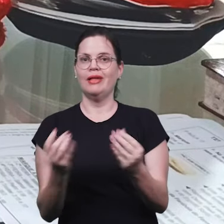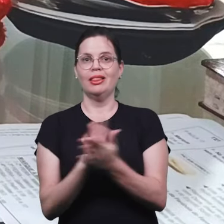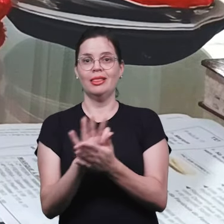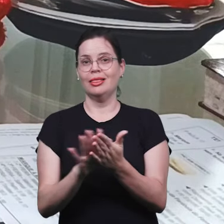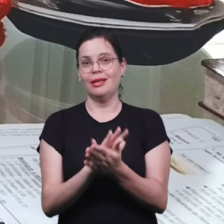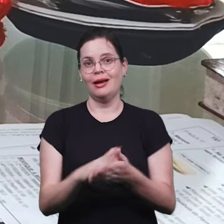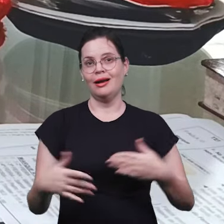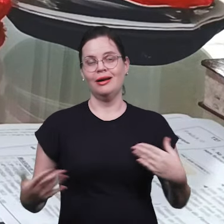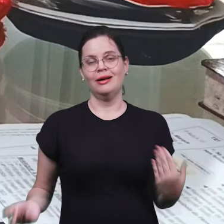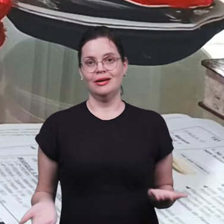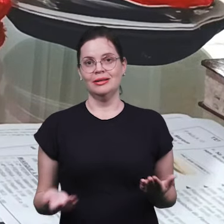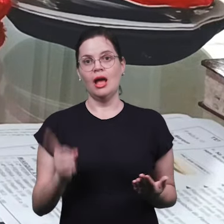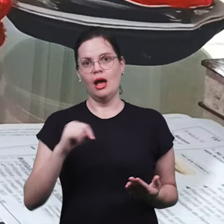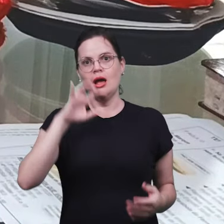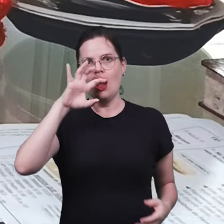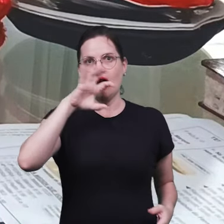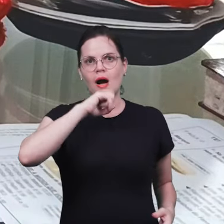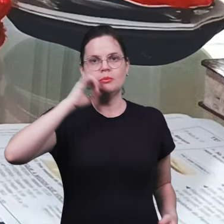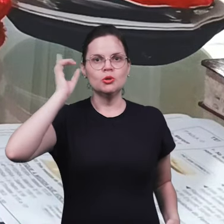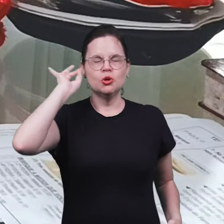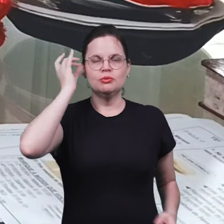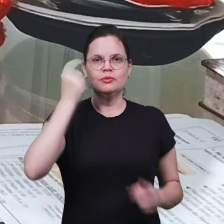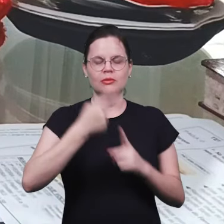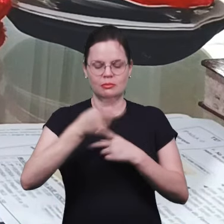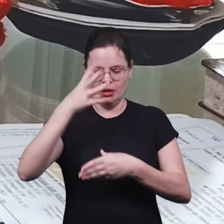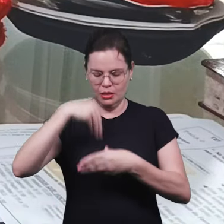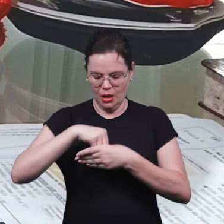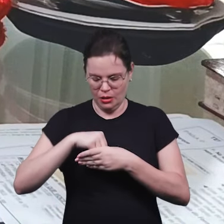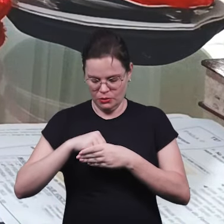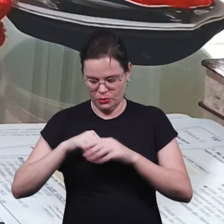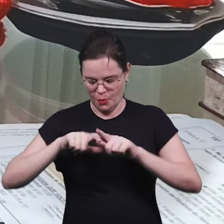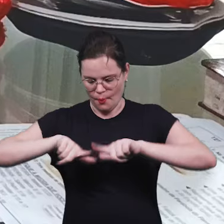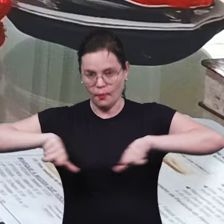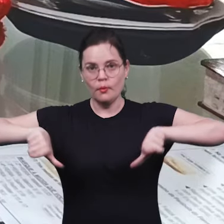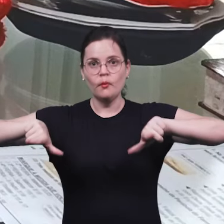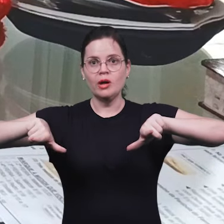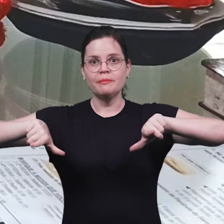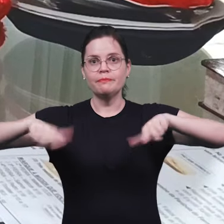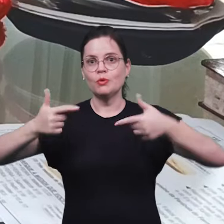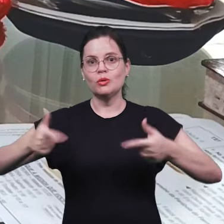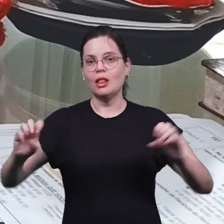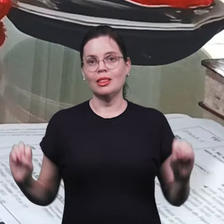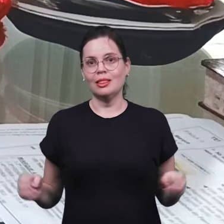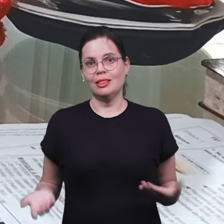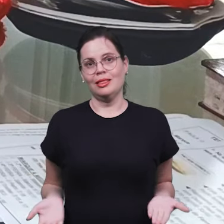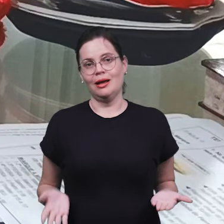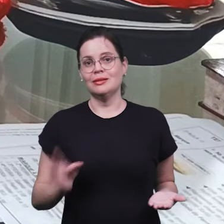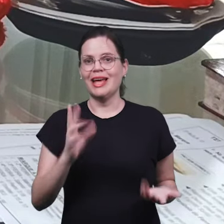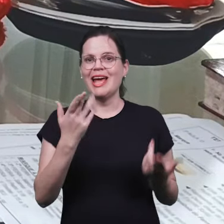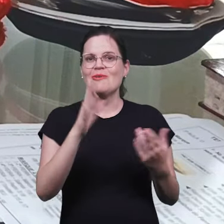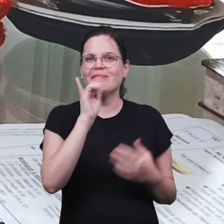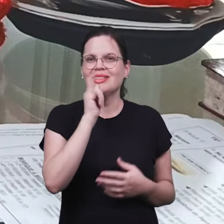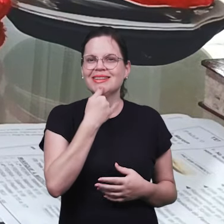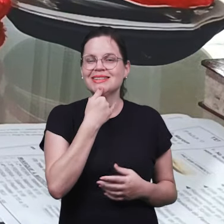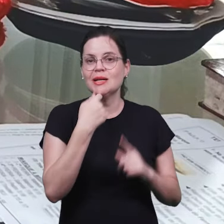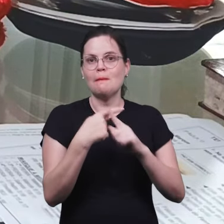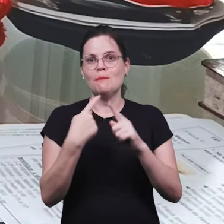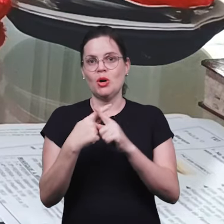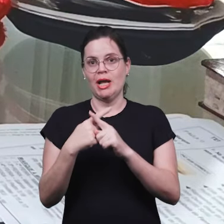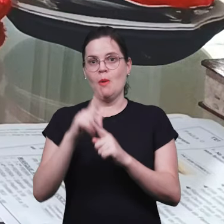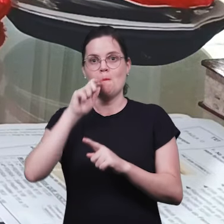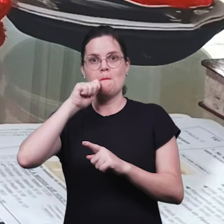momentâneo, mas é um crescimento que gera nada por dentro, né? Ali tem um vazio, tem a tristeza. Aquele pão,